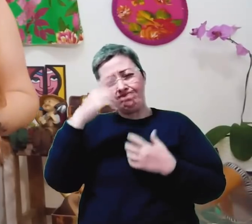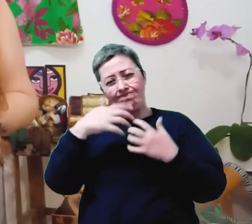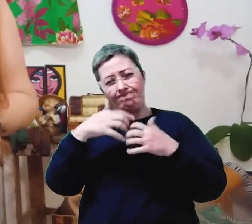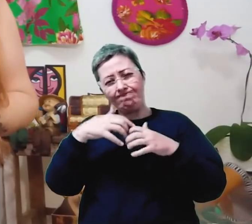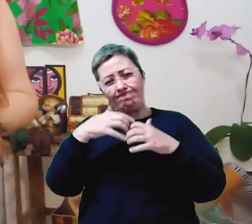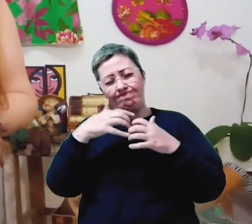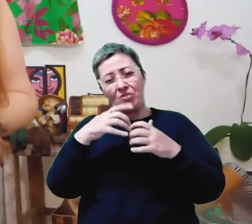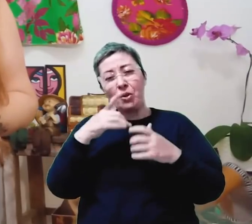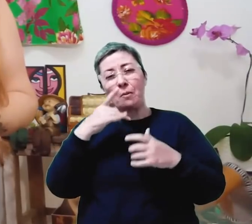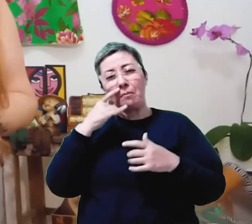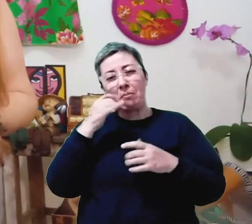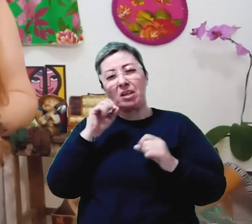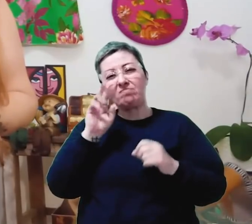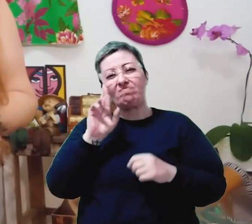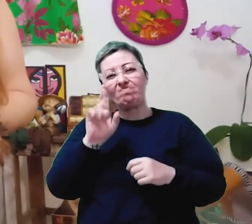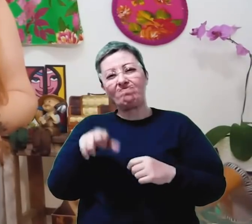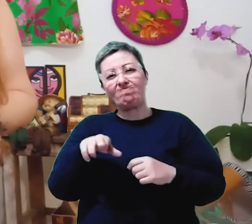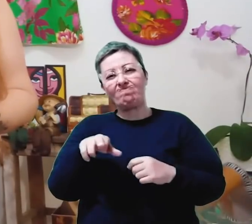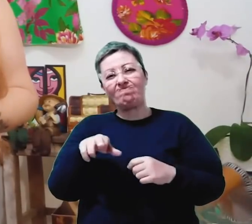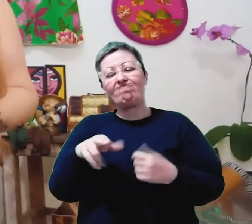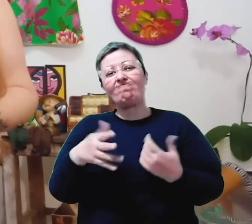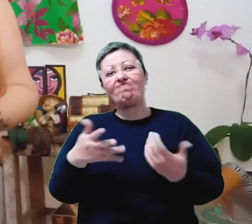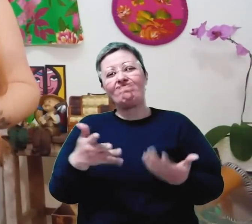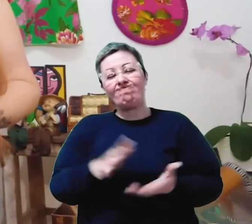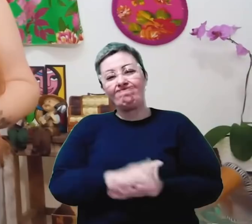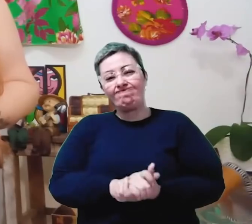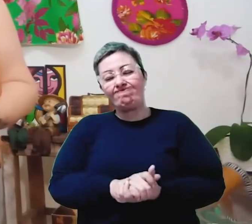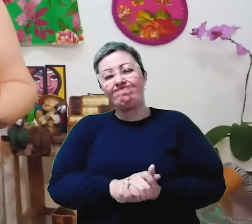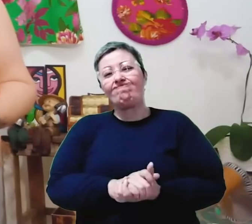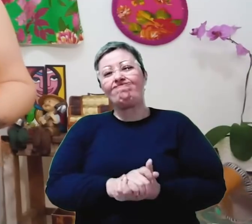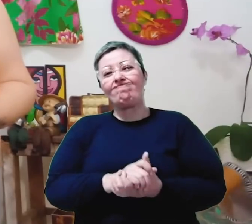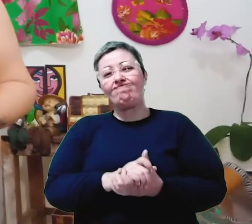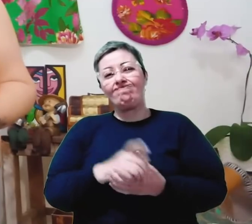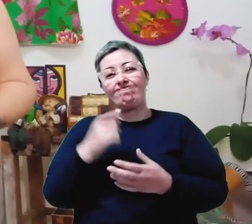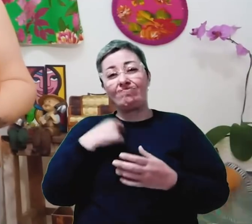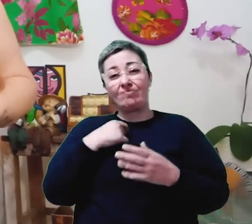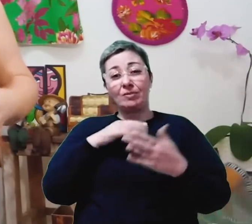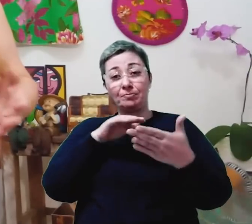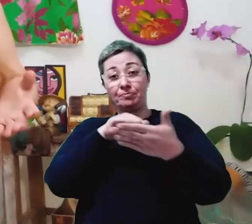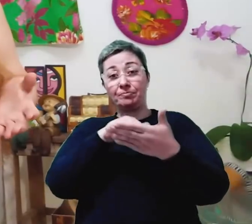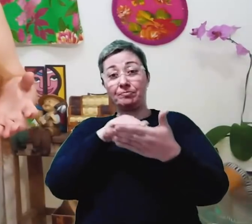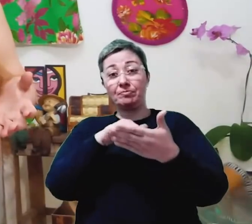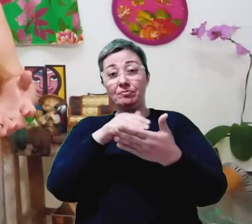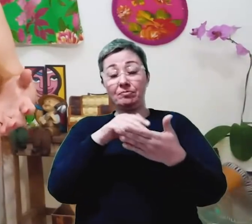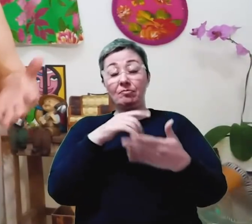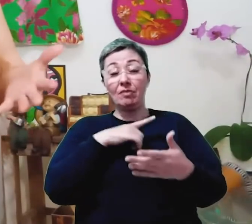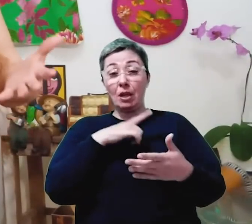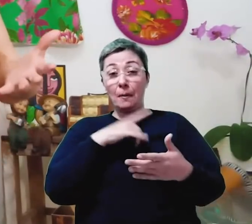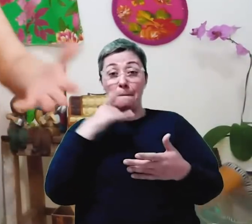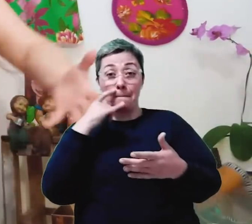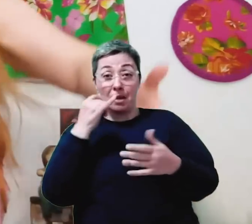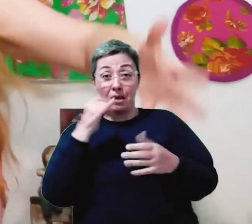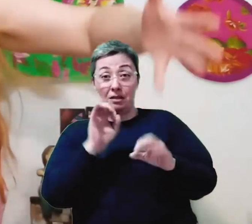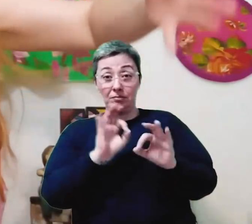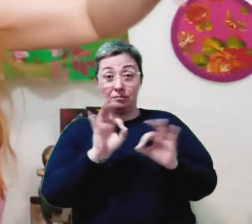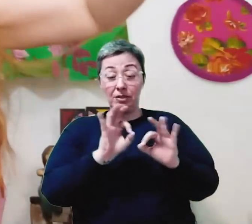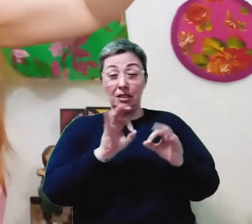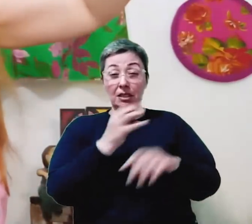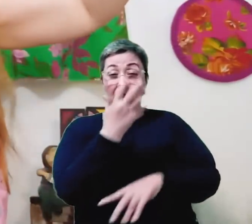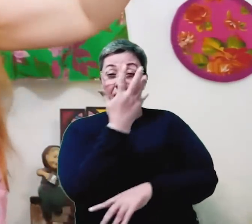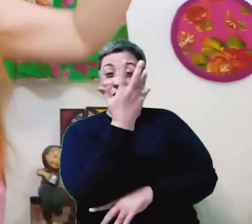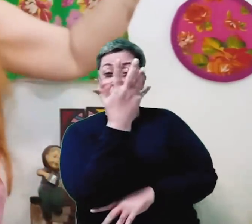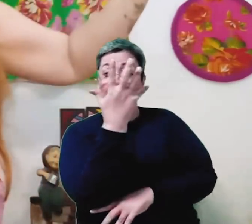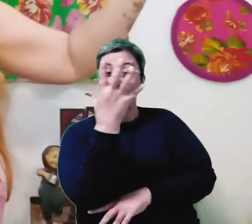que o pai tinha razão? No fundo do quintal, o pai tinha uma